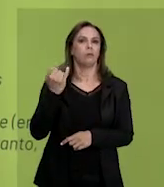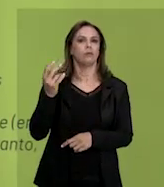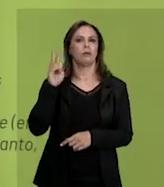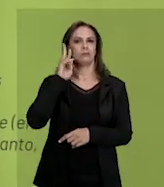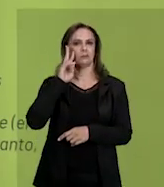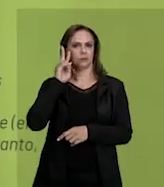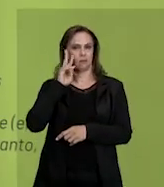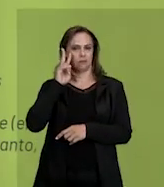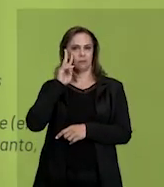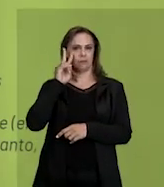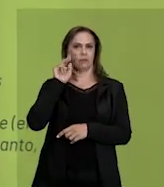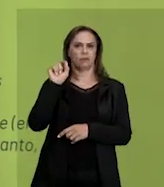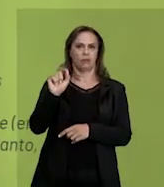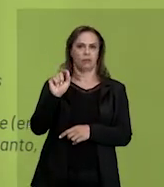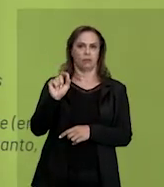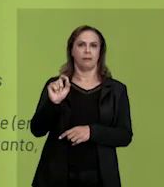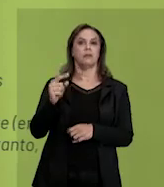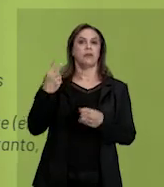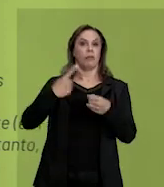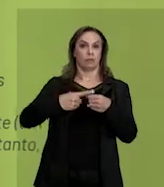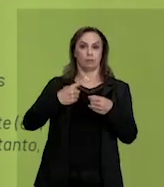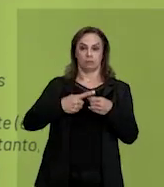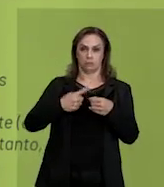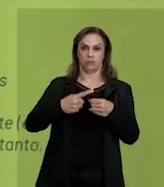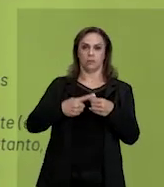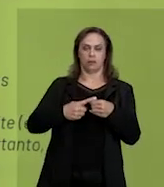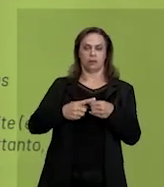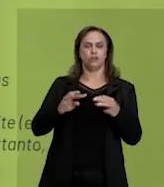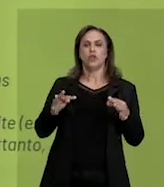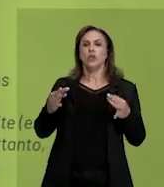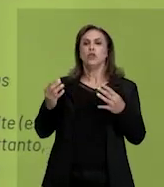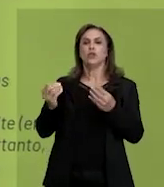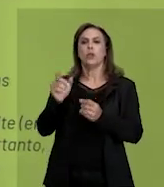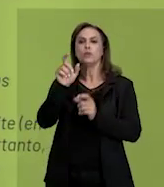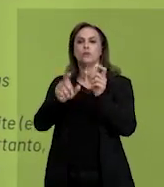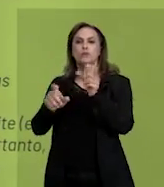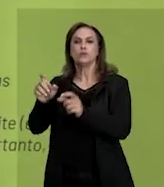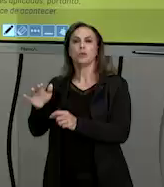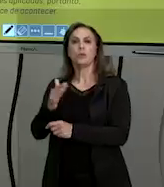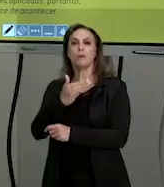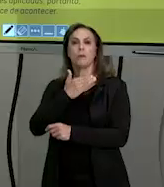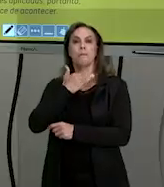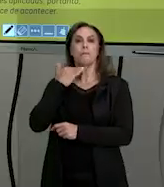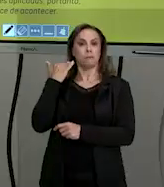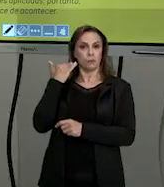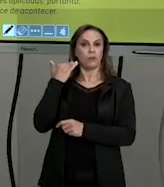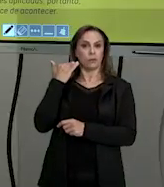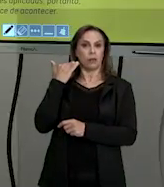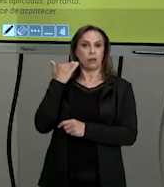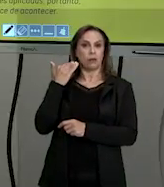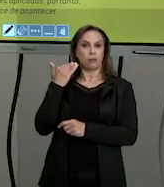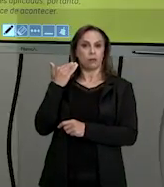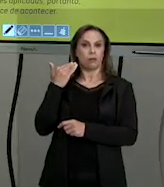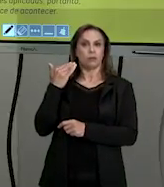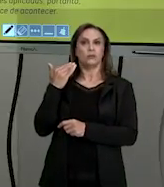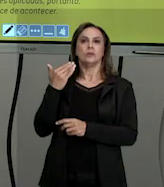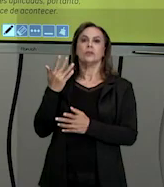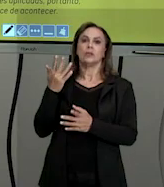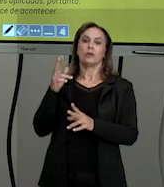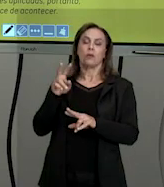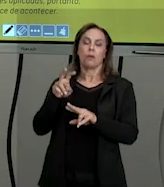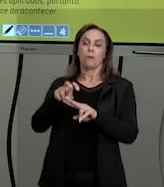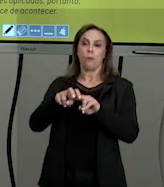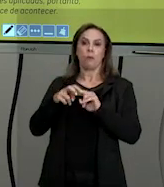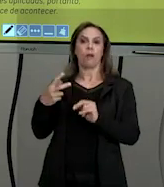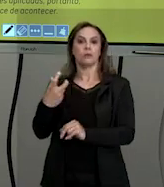setor central. Ou seja, todas as mortes com potencial relação à vacina foram ao menos avaliadas, tá?